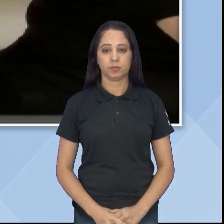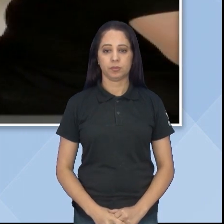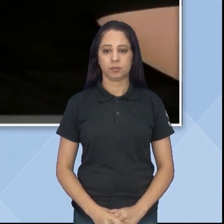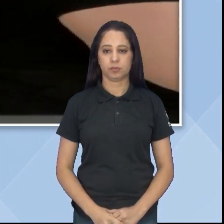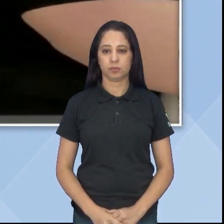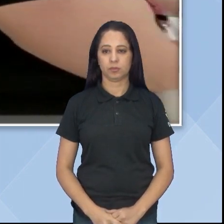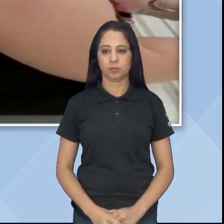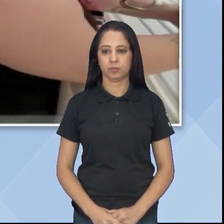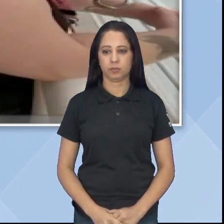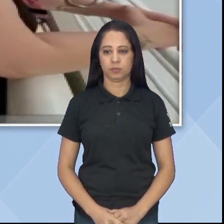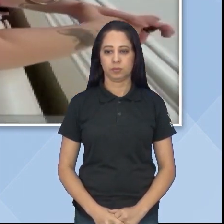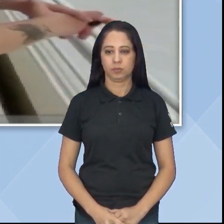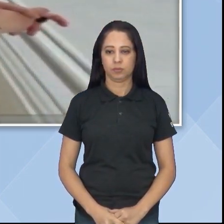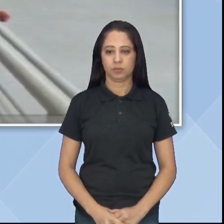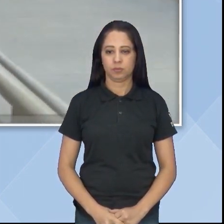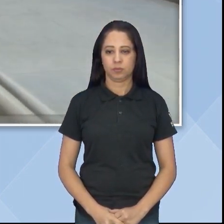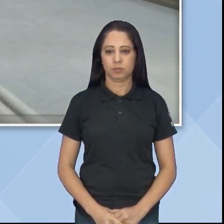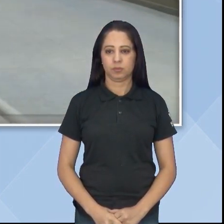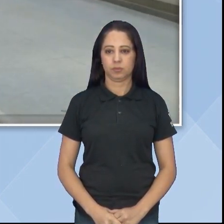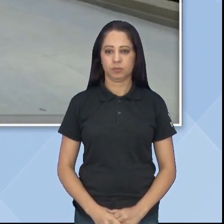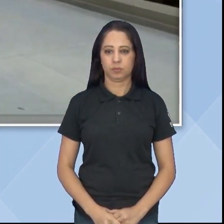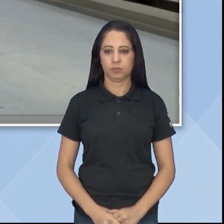outra foto. Aí.